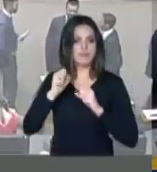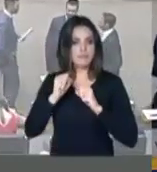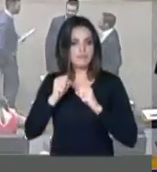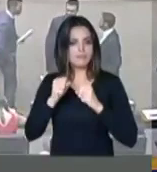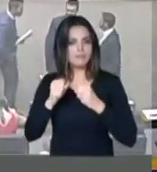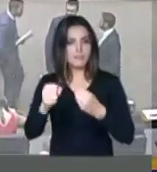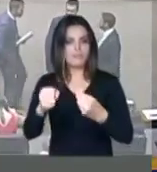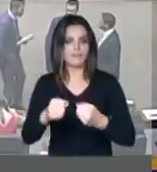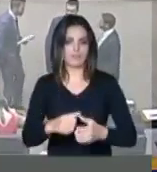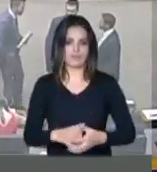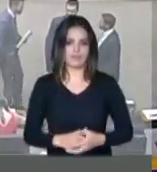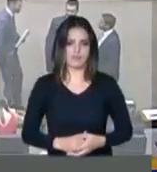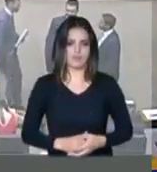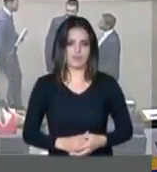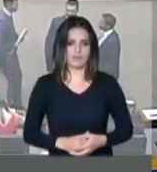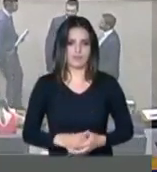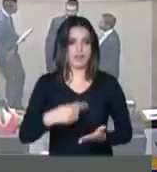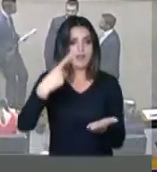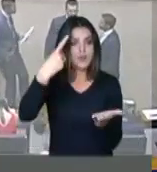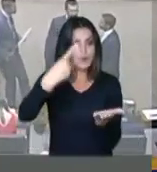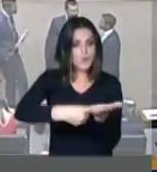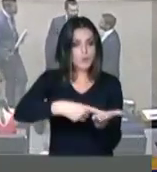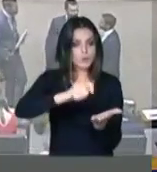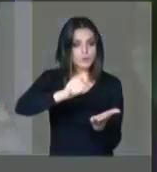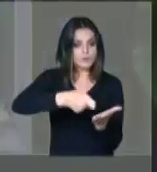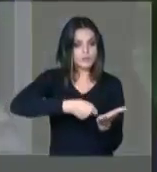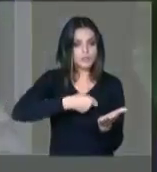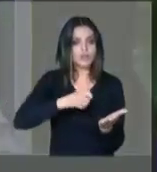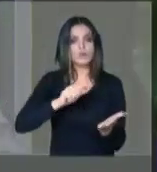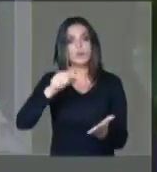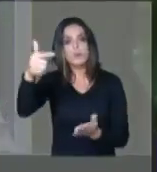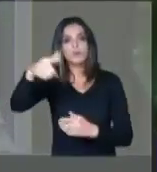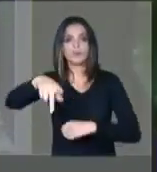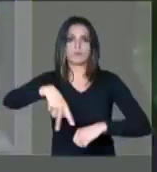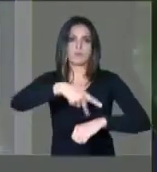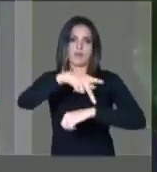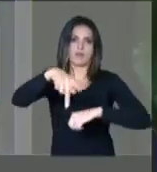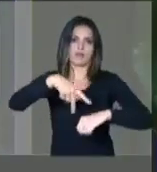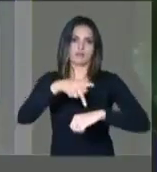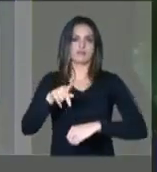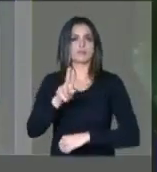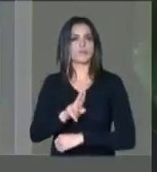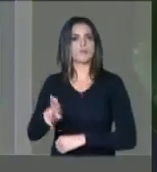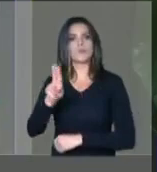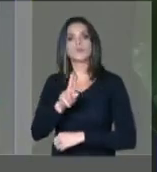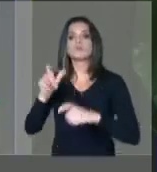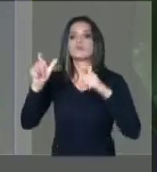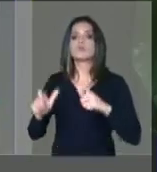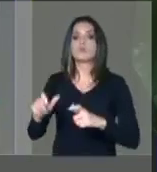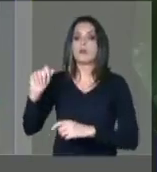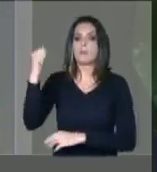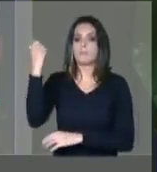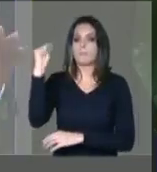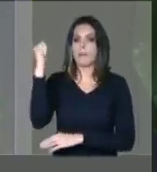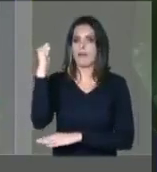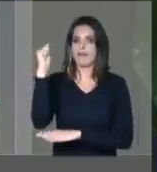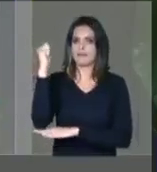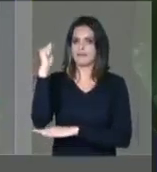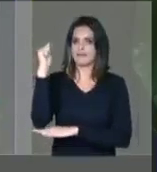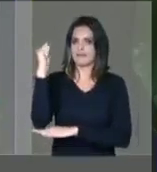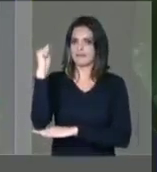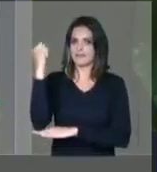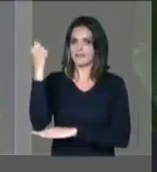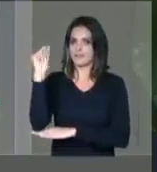defender um acordo com outro país para o uso da base de Alcântara. Eu quero dizer